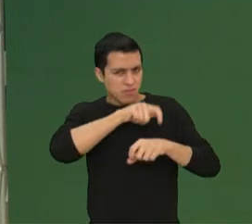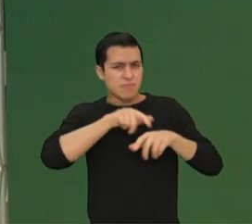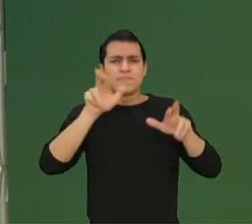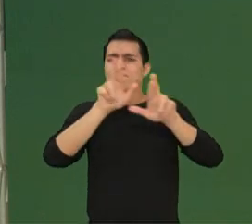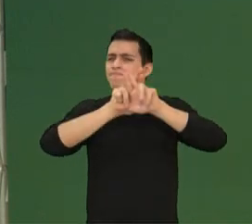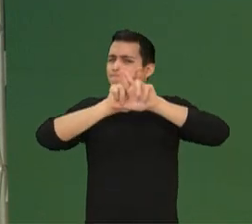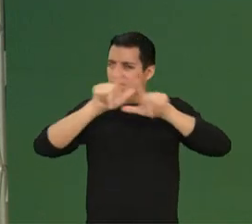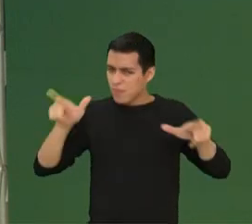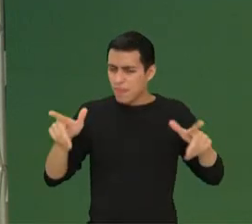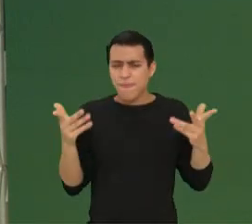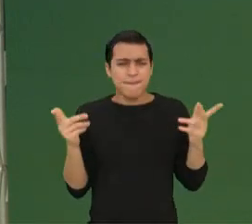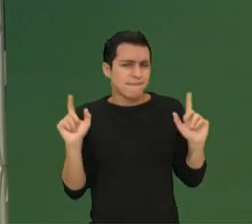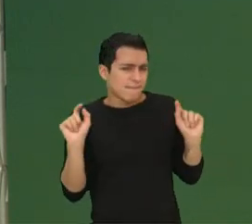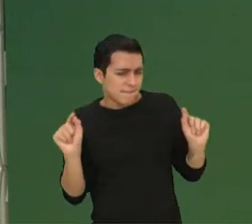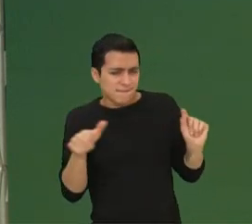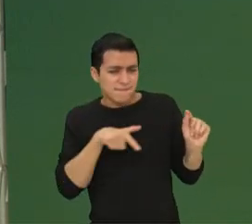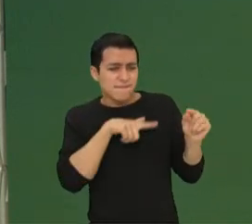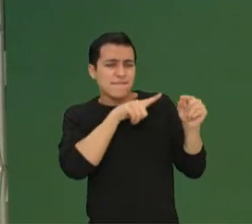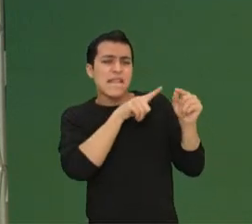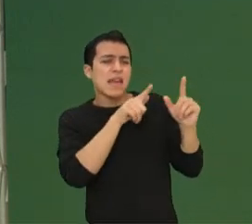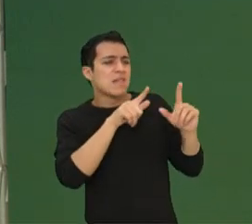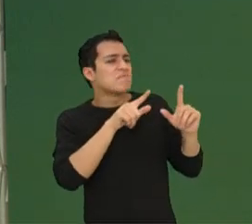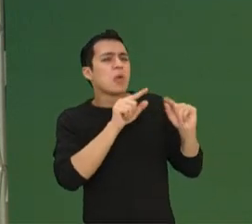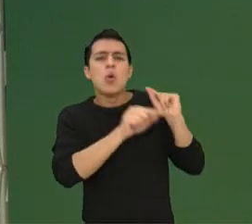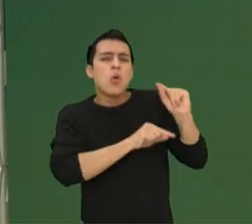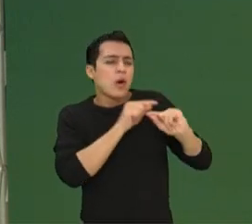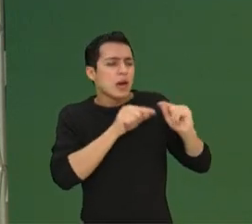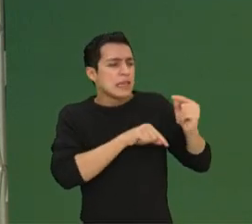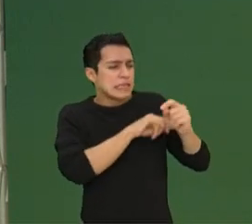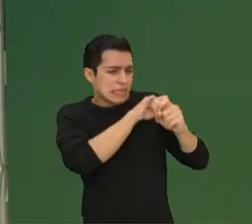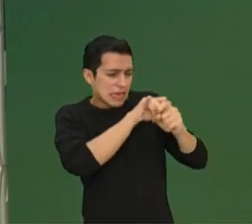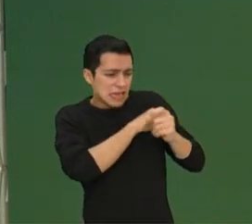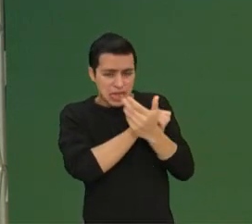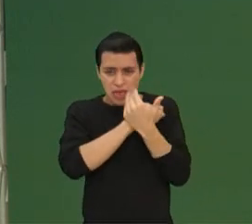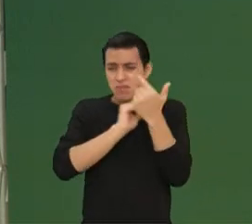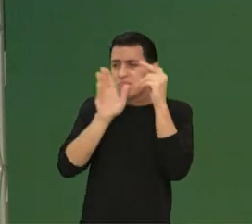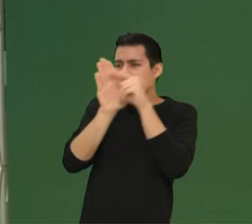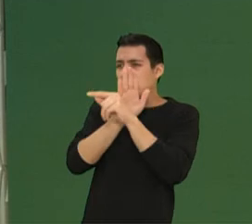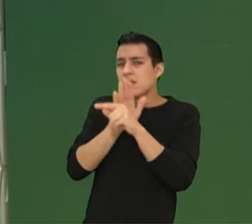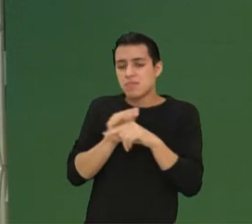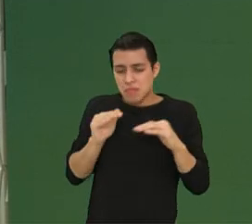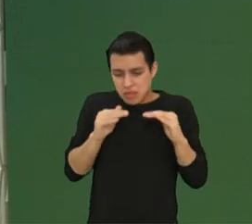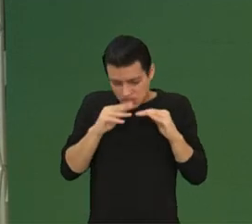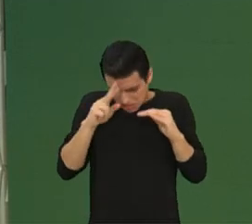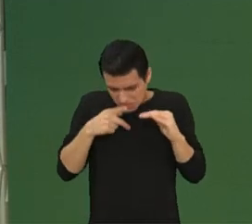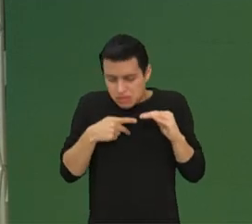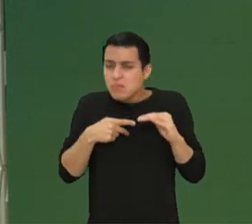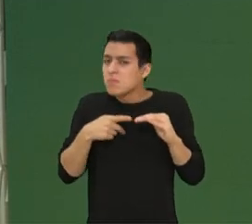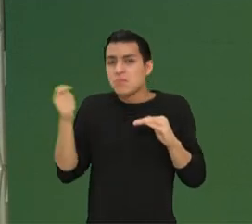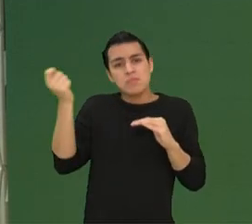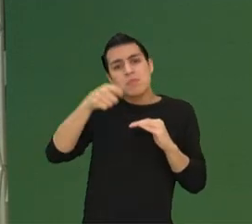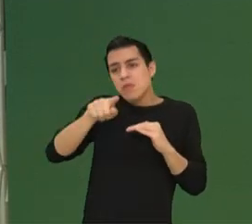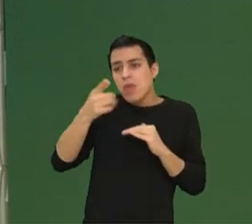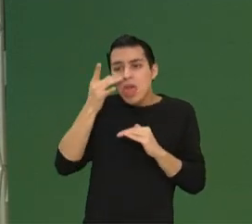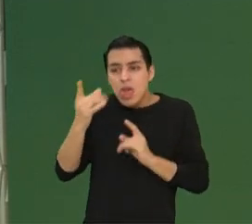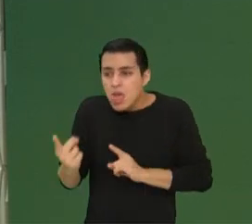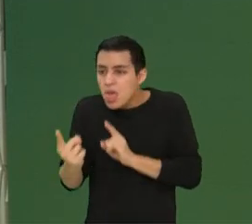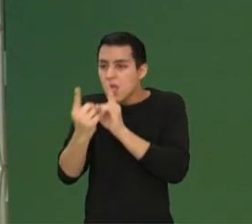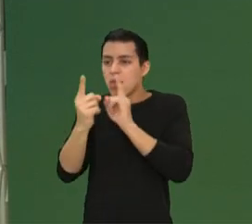atípico e nós temos ferramentas que possibilitam fazer a enquete da nossa casa sem que seja